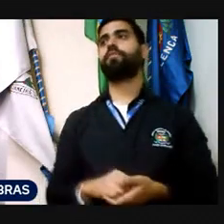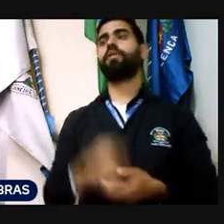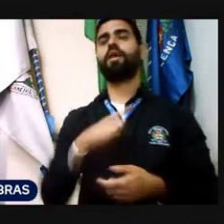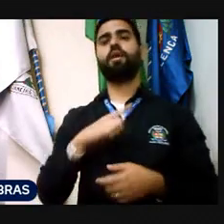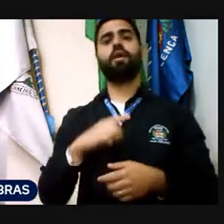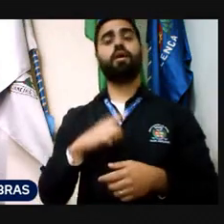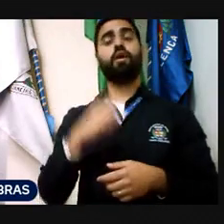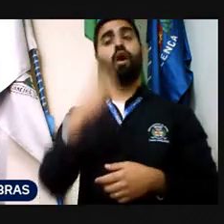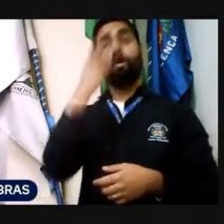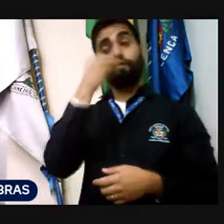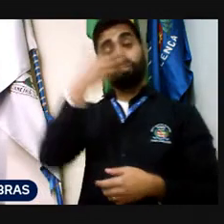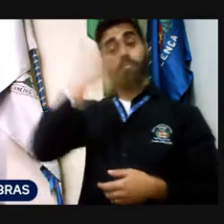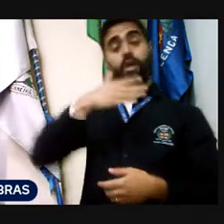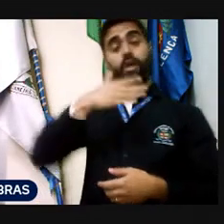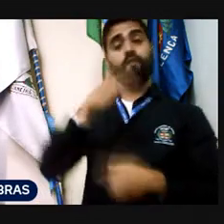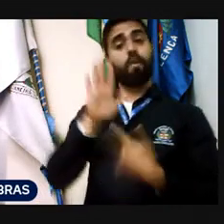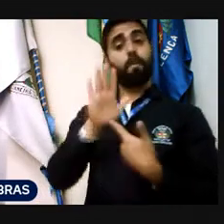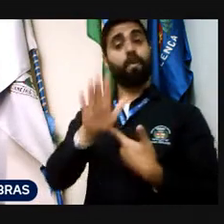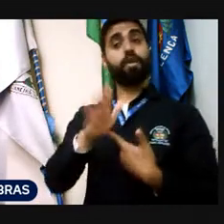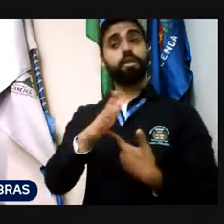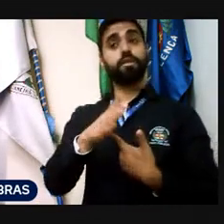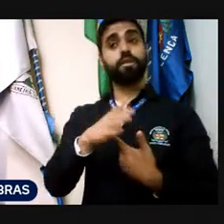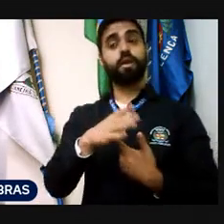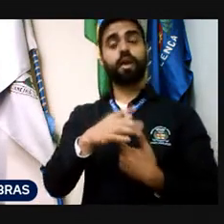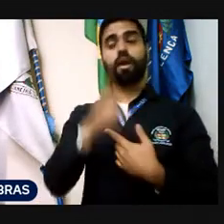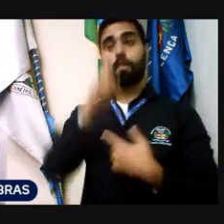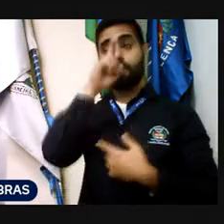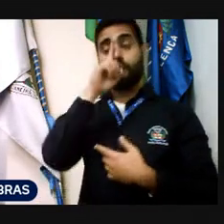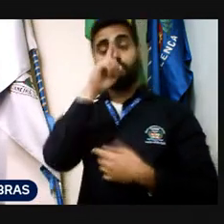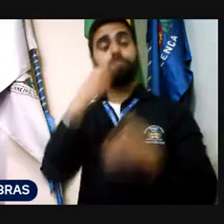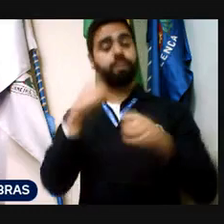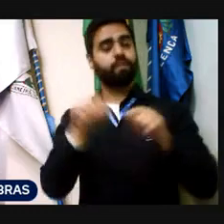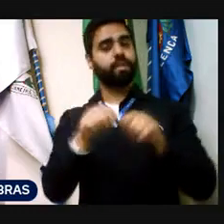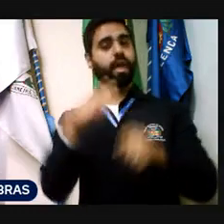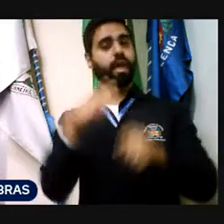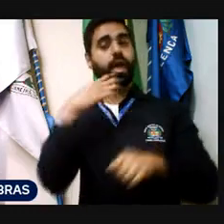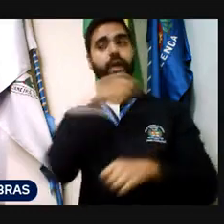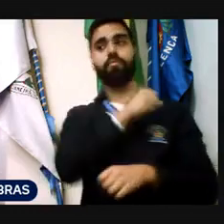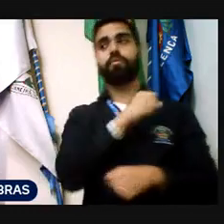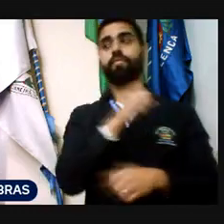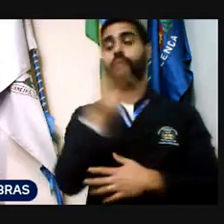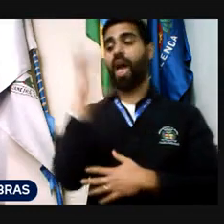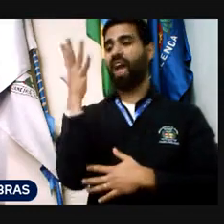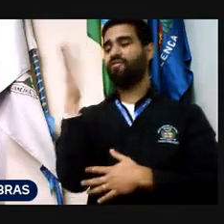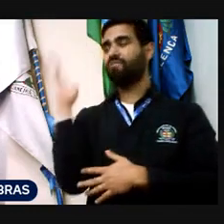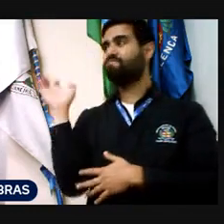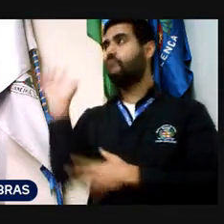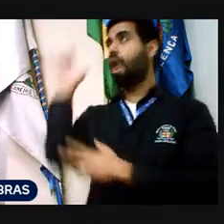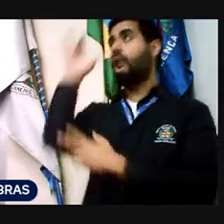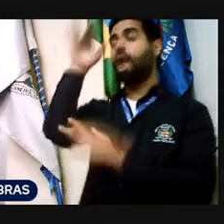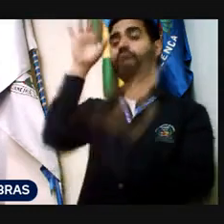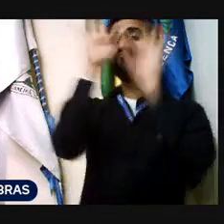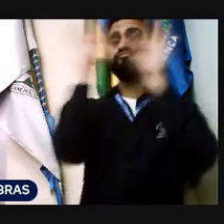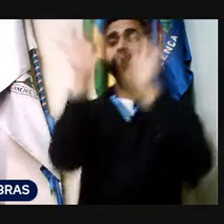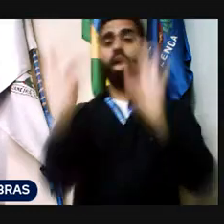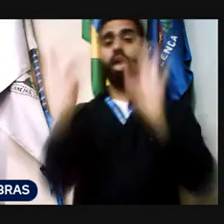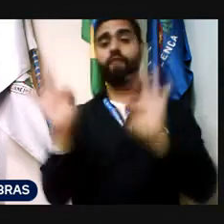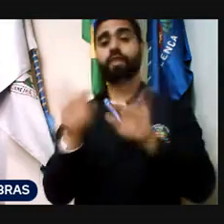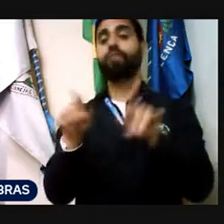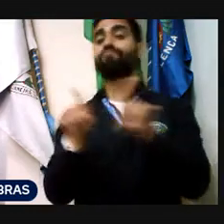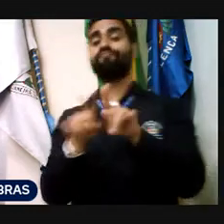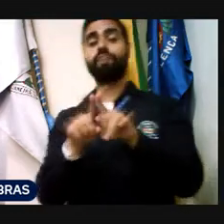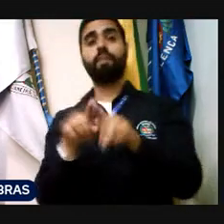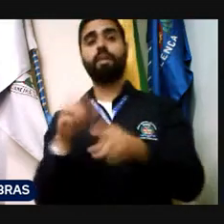trazendo fotos em anexo, demonstra a gravidade do problema e a urgência em resolvê-lo. A planta está tomando conta da fiação e